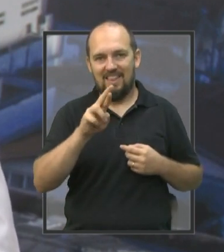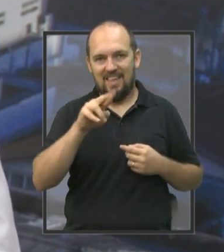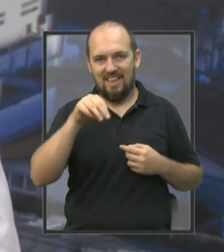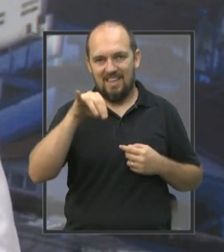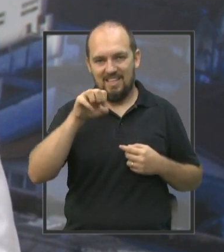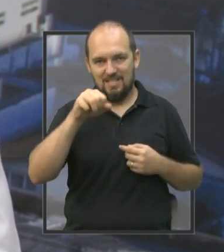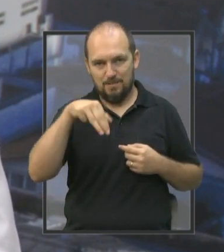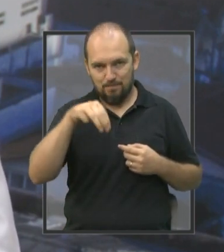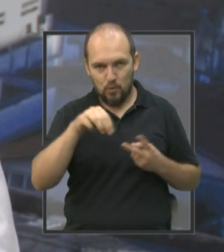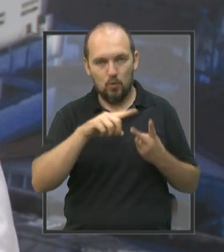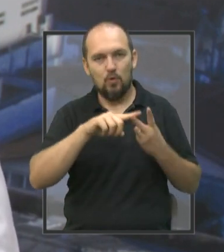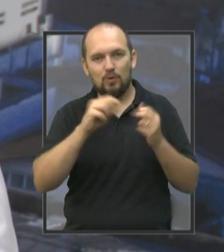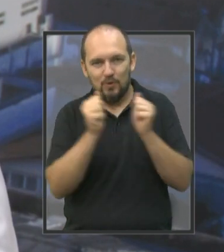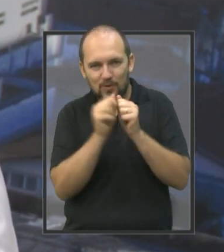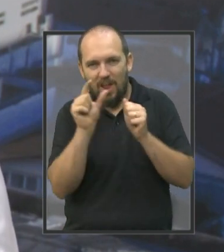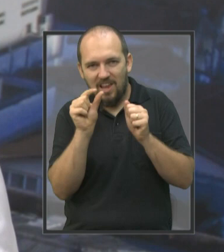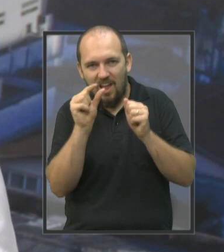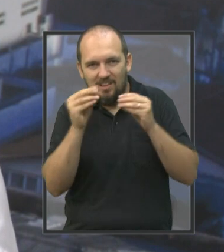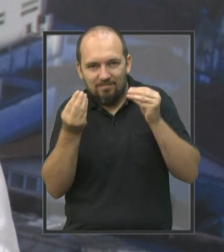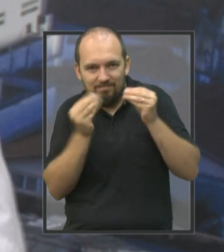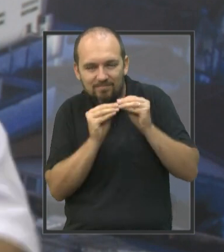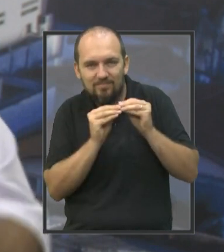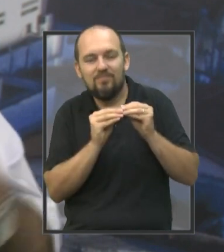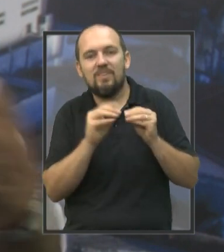do estente. Vai dar para fazer